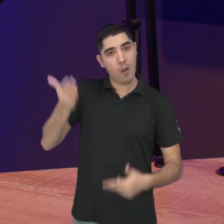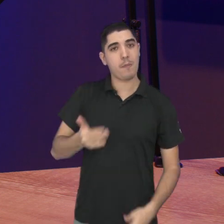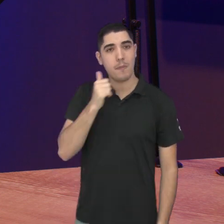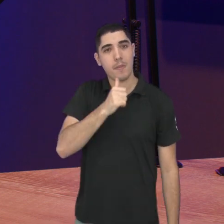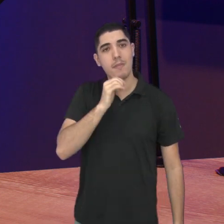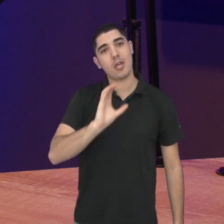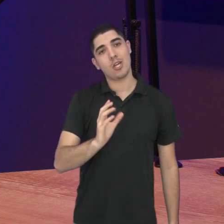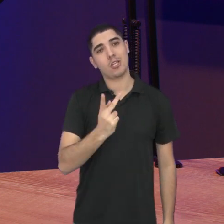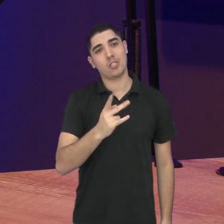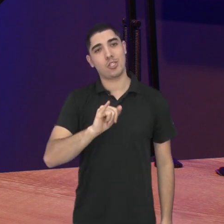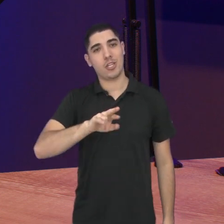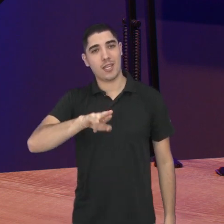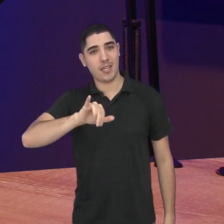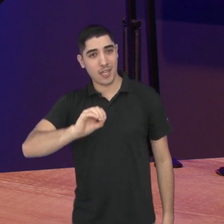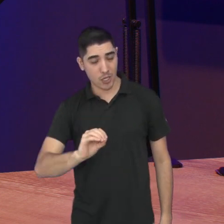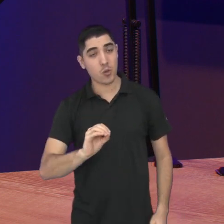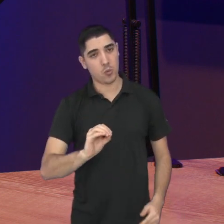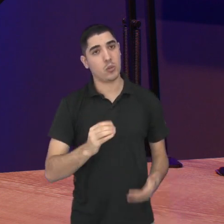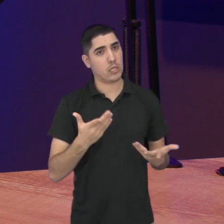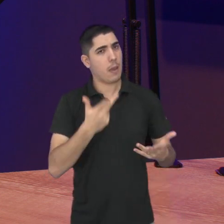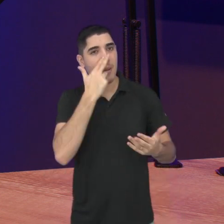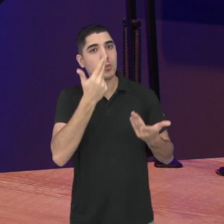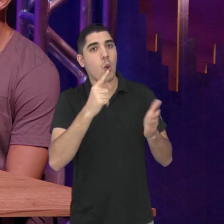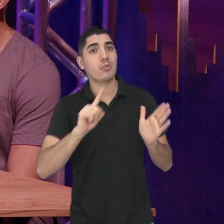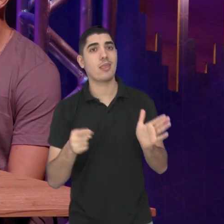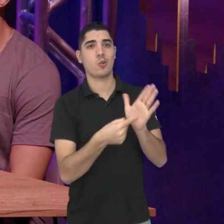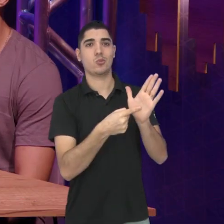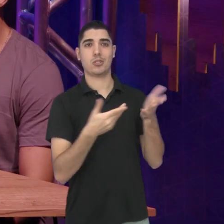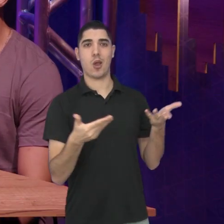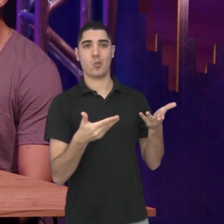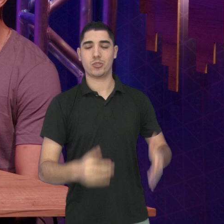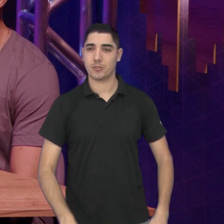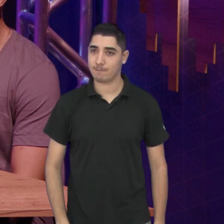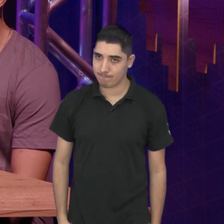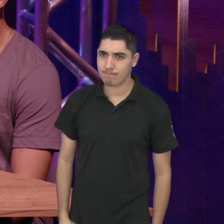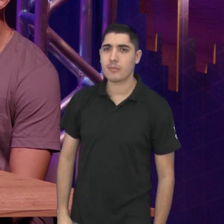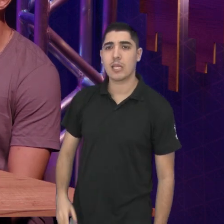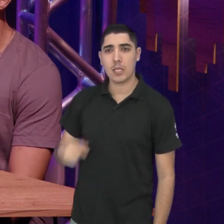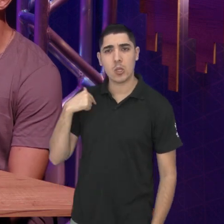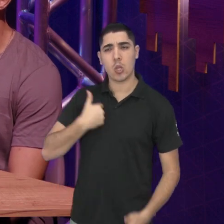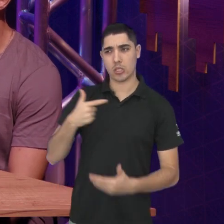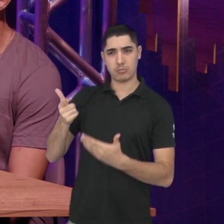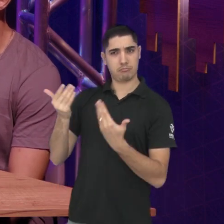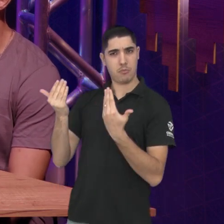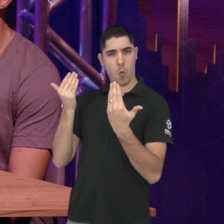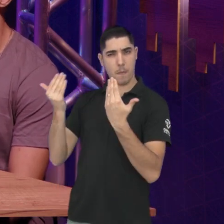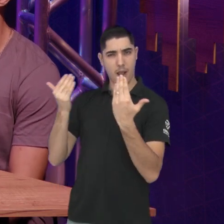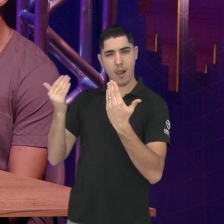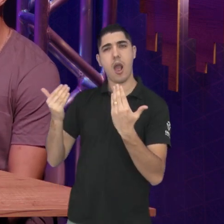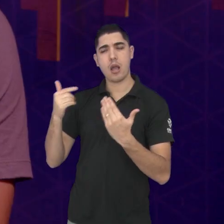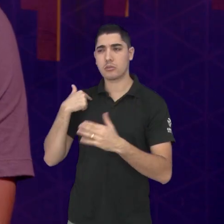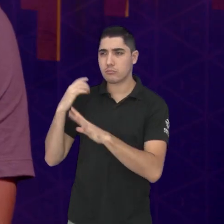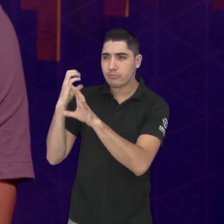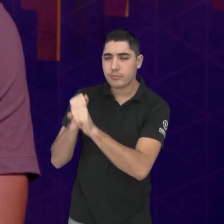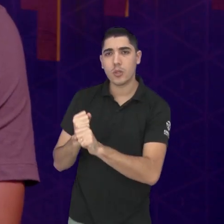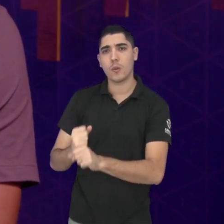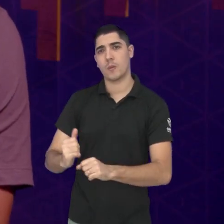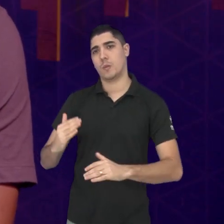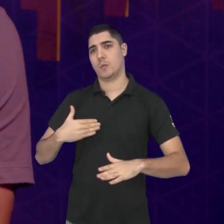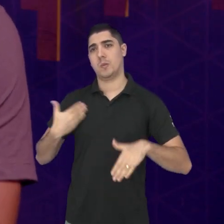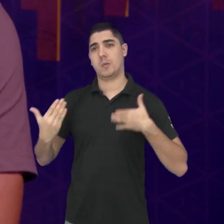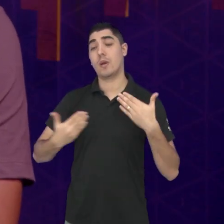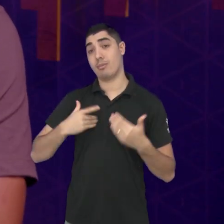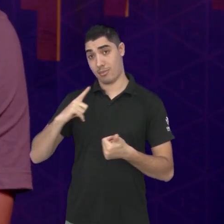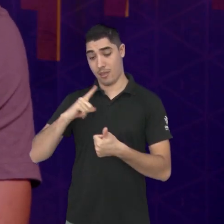que denuncia algo que acontece nos dias de hoje. E é muito interessante a gente ver esse comparativo, né, Vicky? Porque a gente